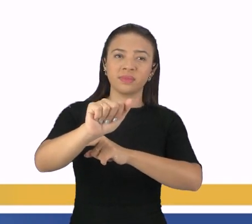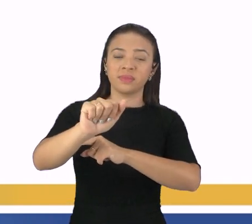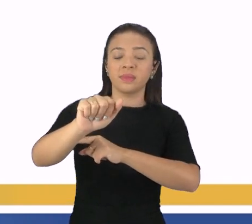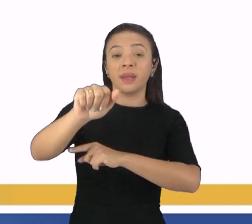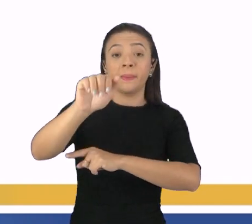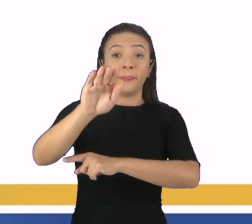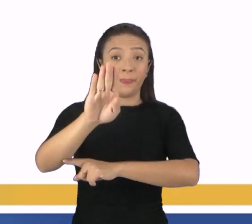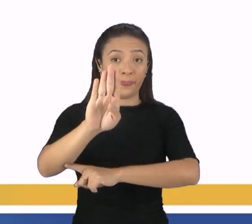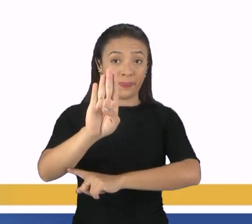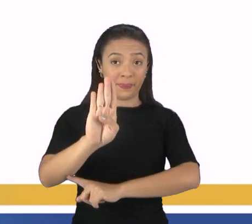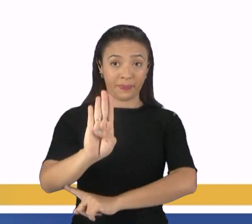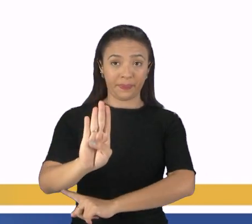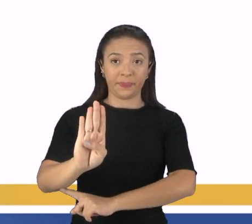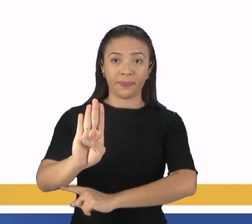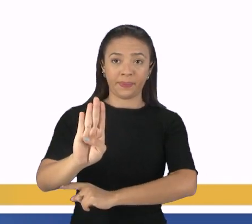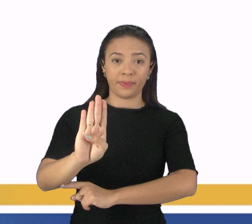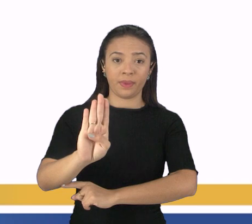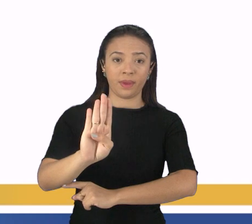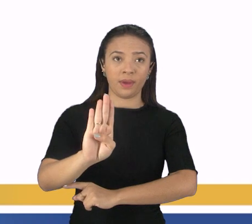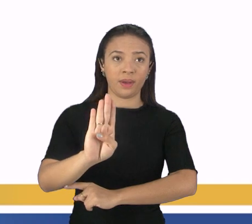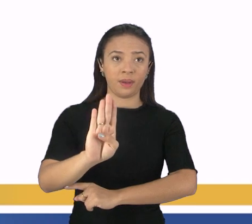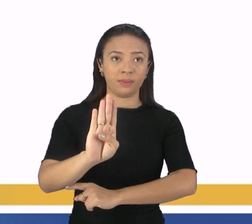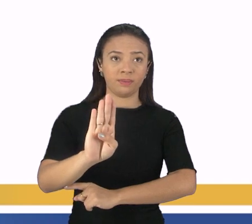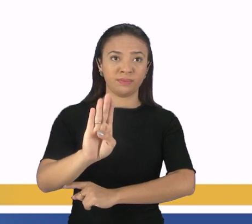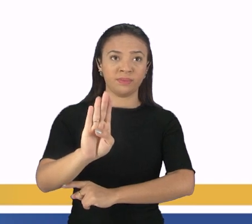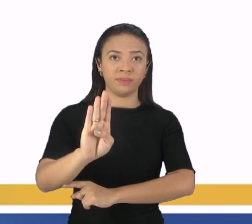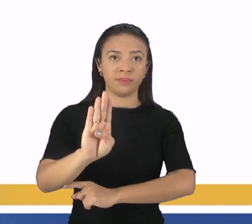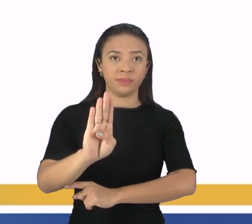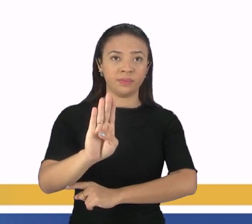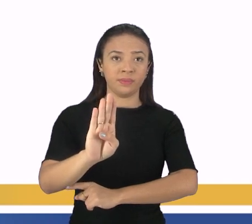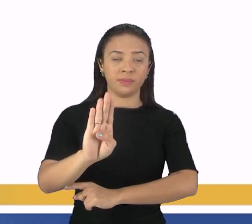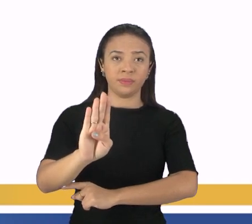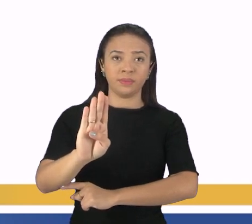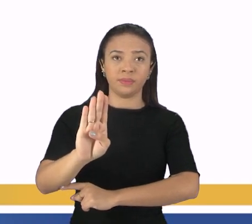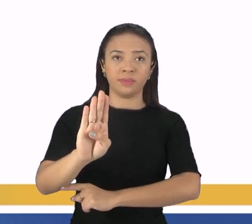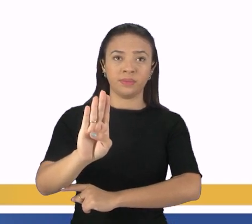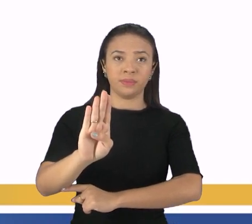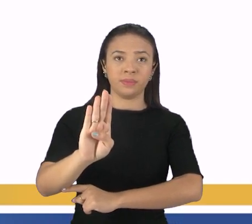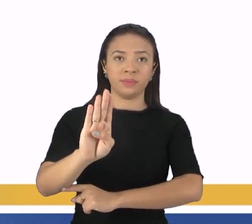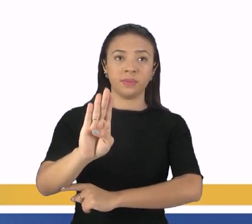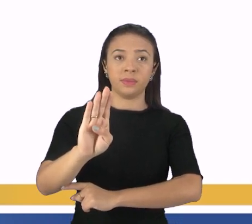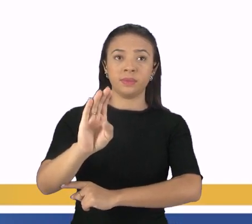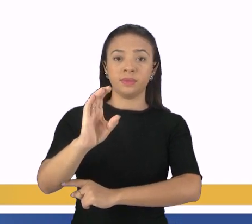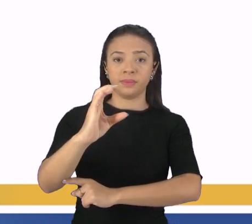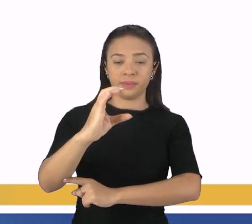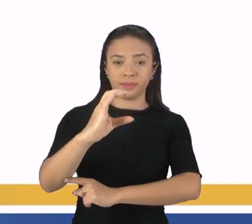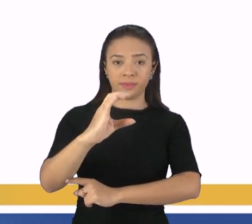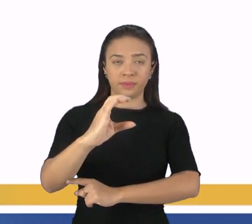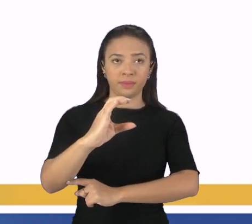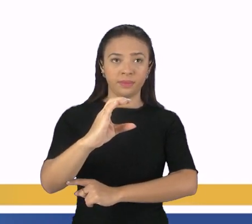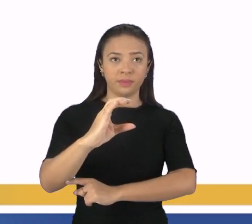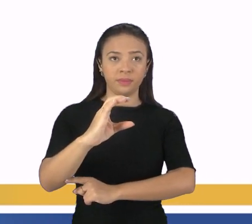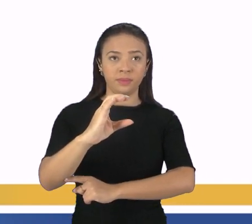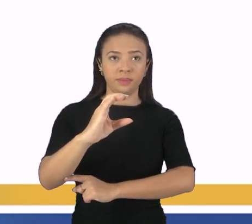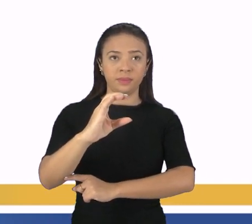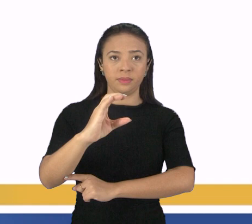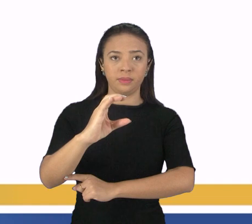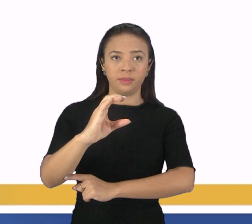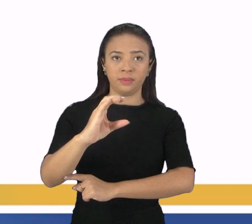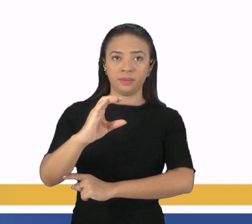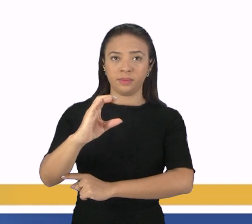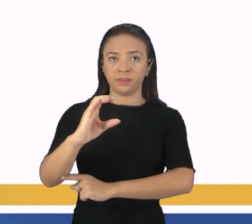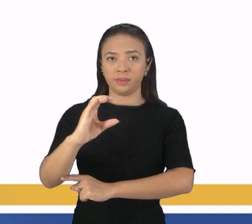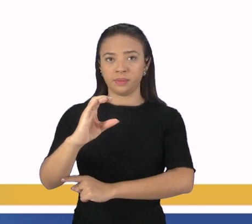esconde-esconde. B, o jogo de caça ao tesouro, pegador, cavalo de pau. C, bambolê,